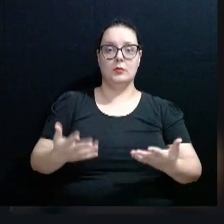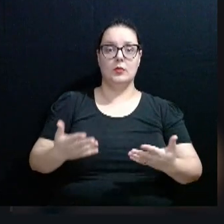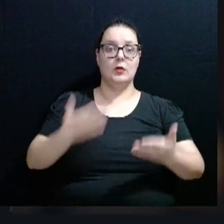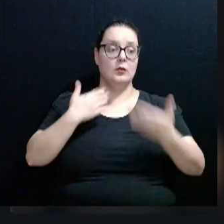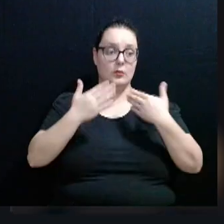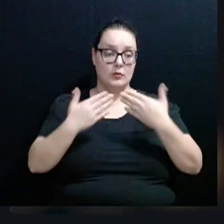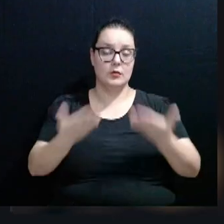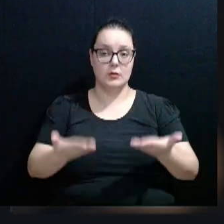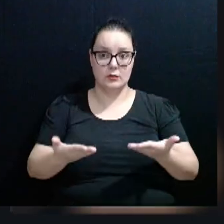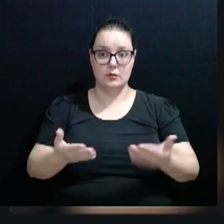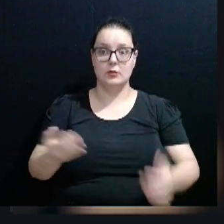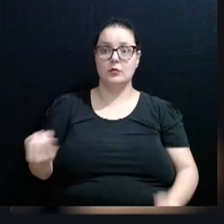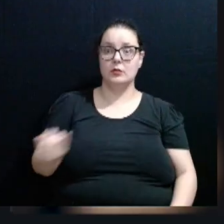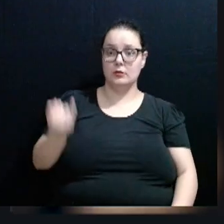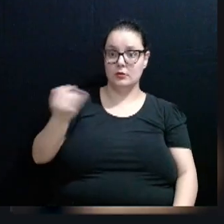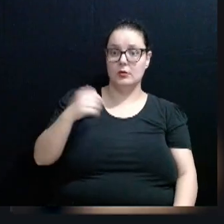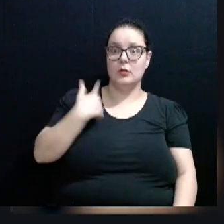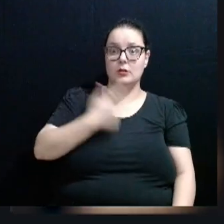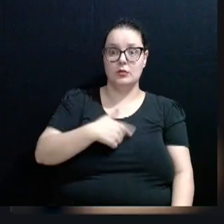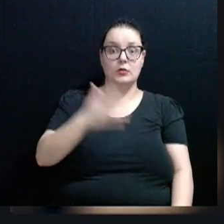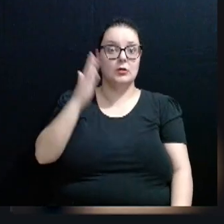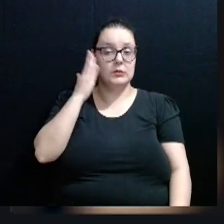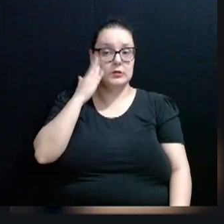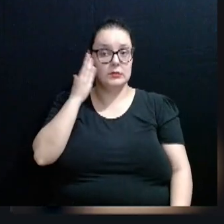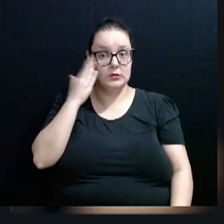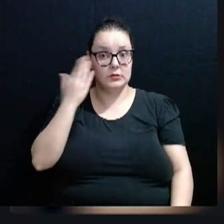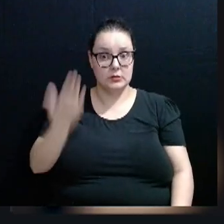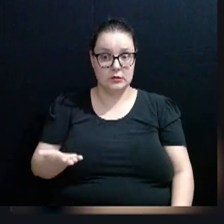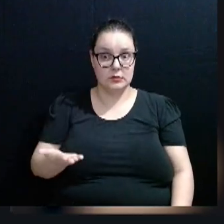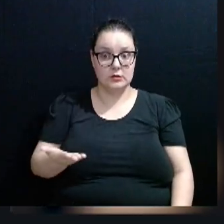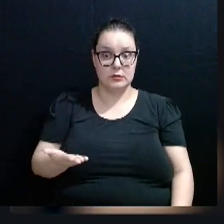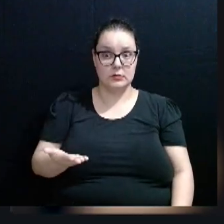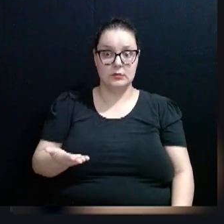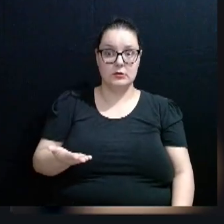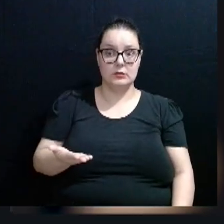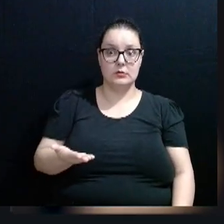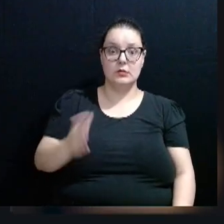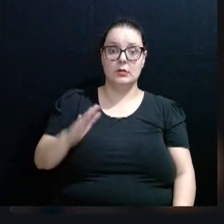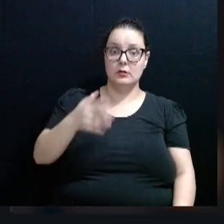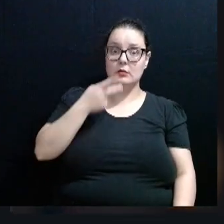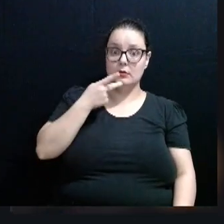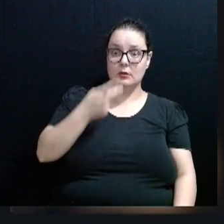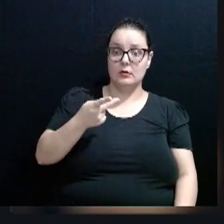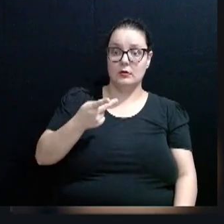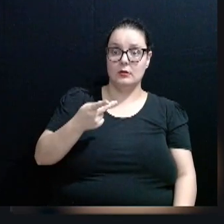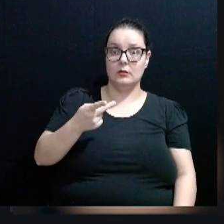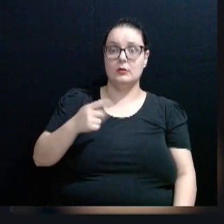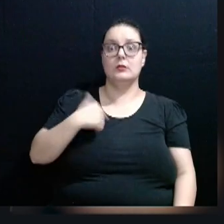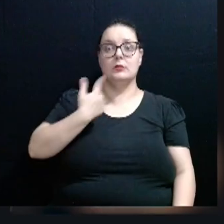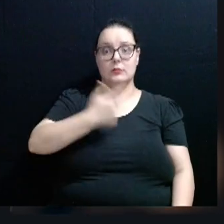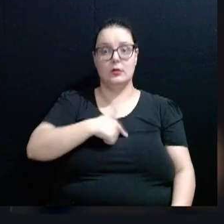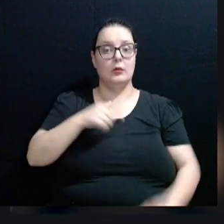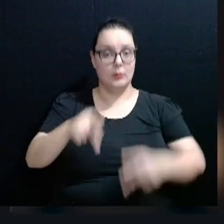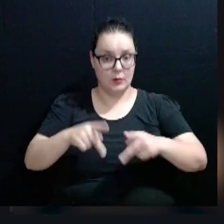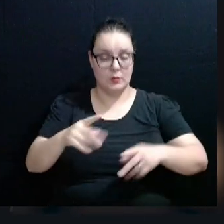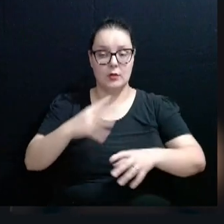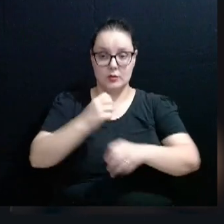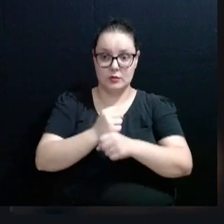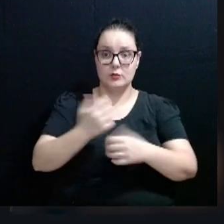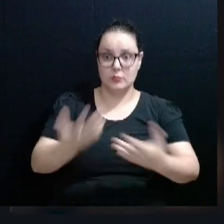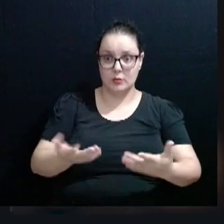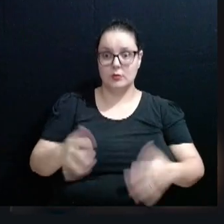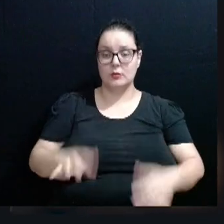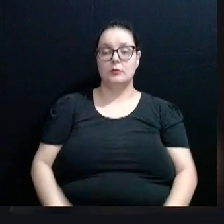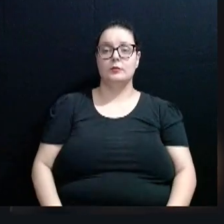importância da gente entender, e quando eu falo a população como um todo, a parcela